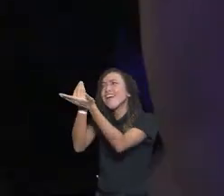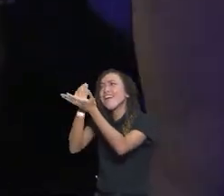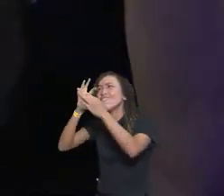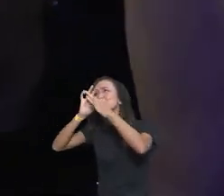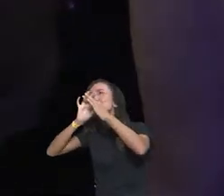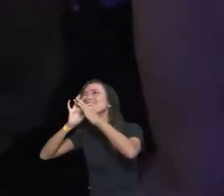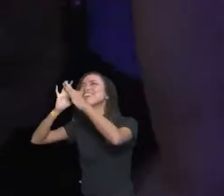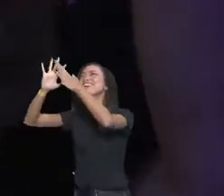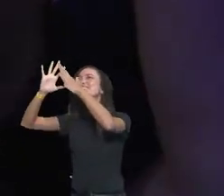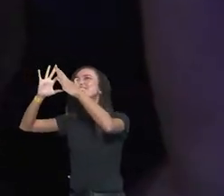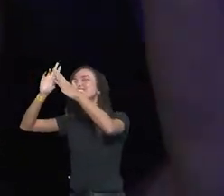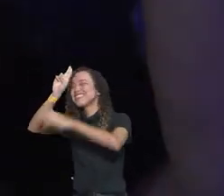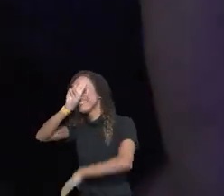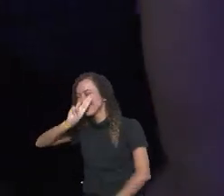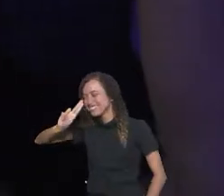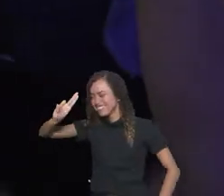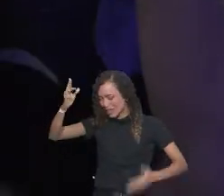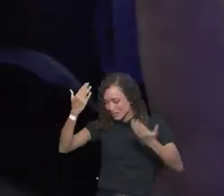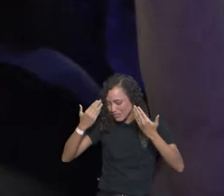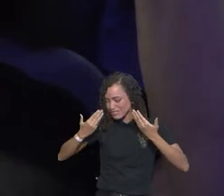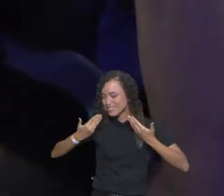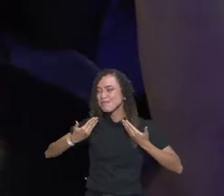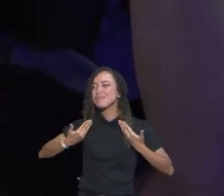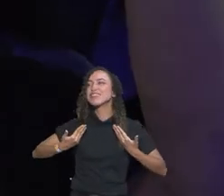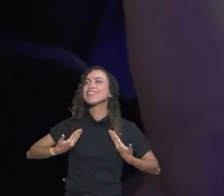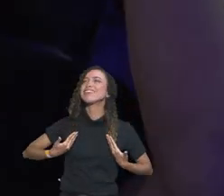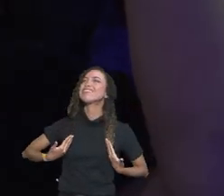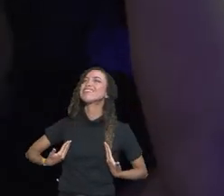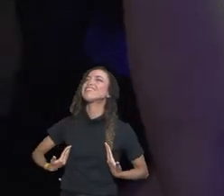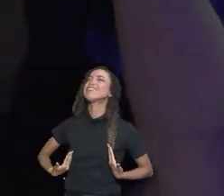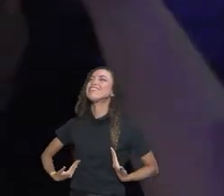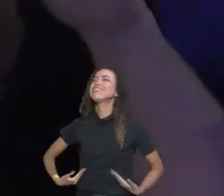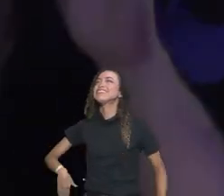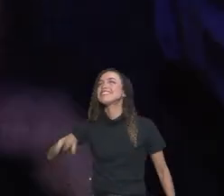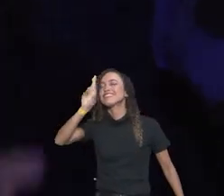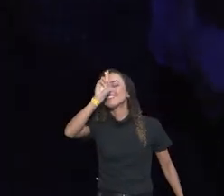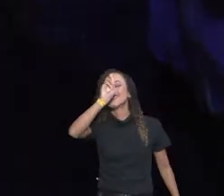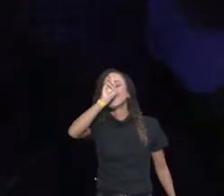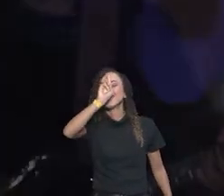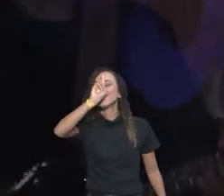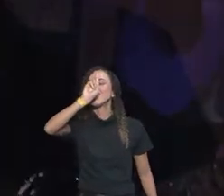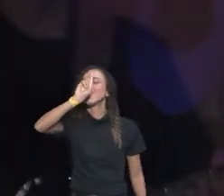Eis aqui a minha vida